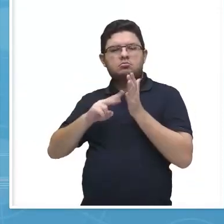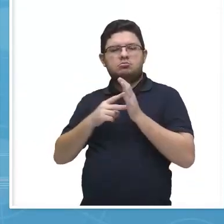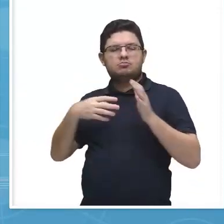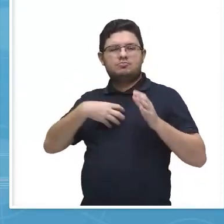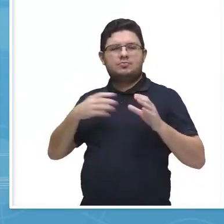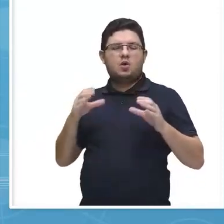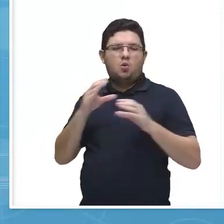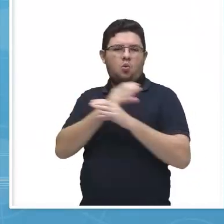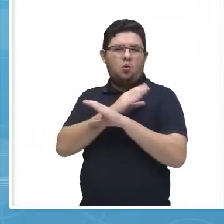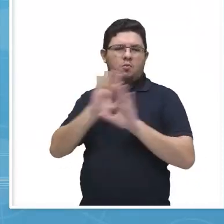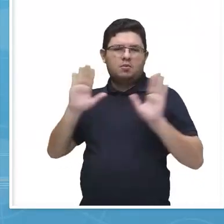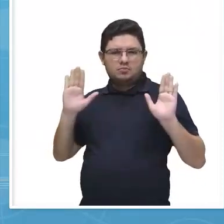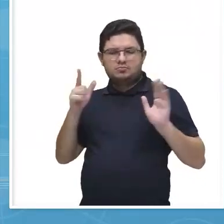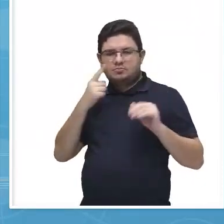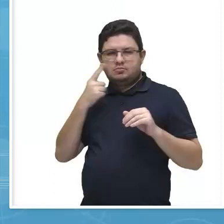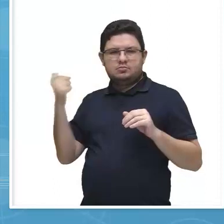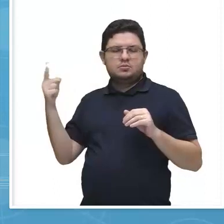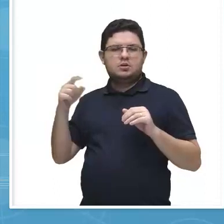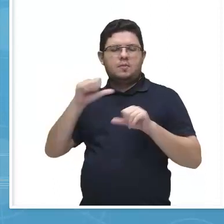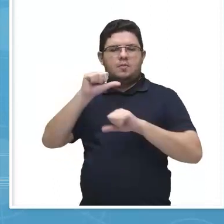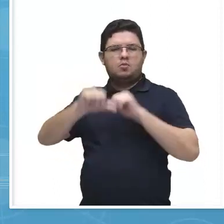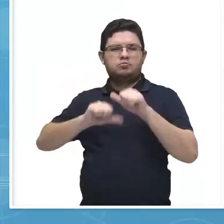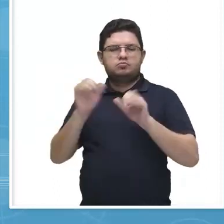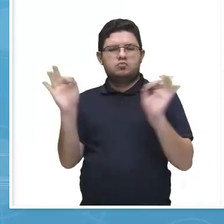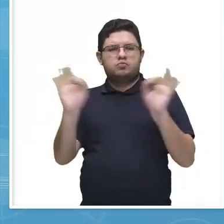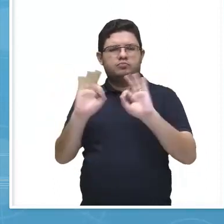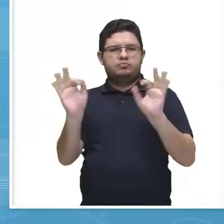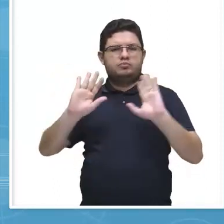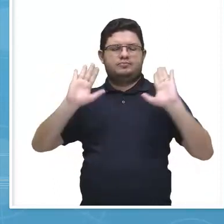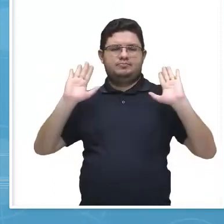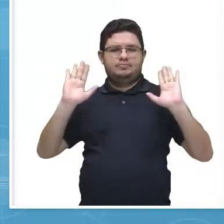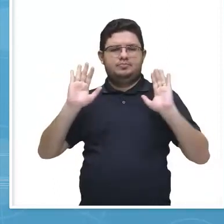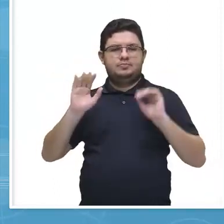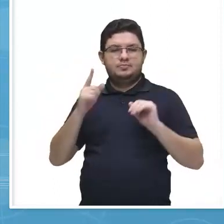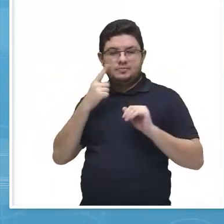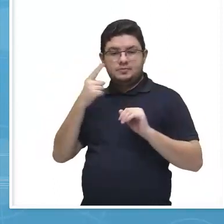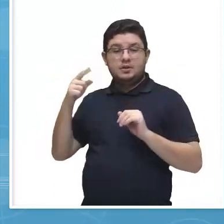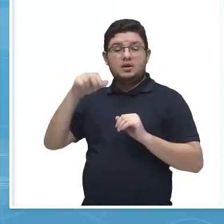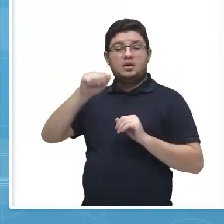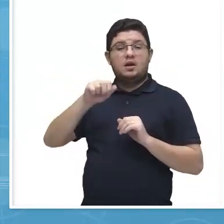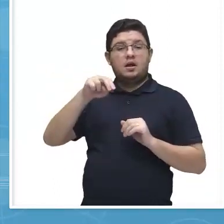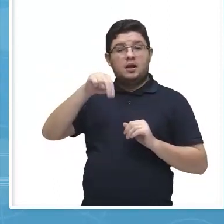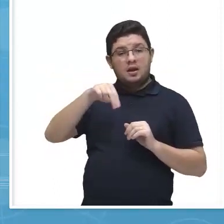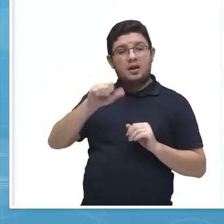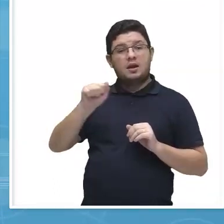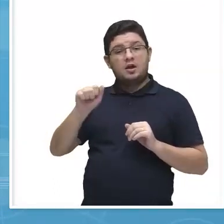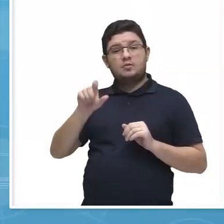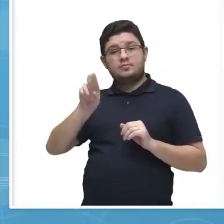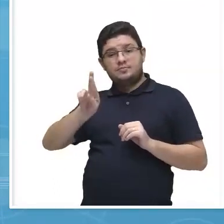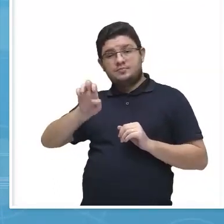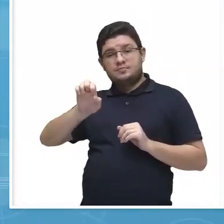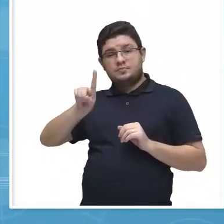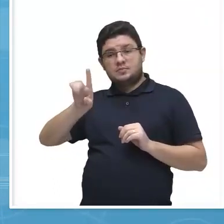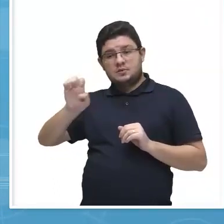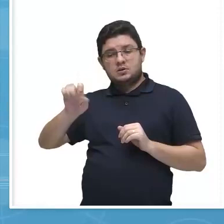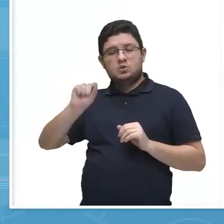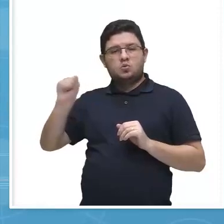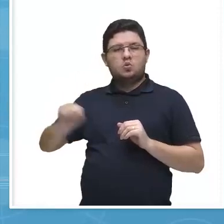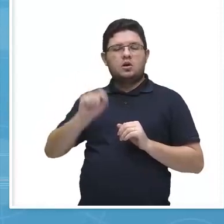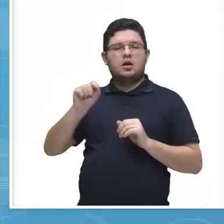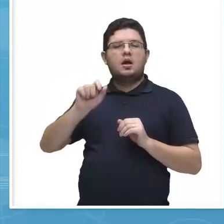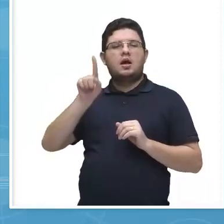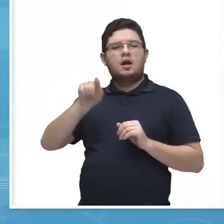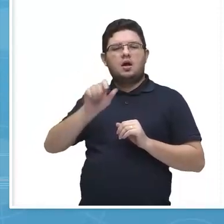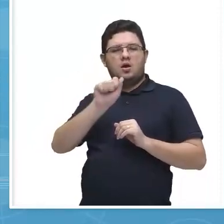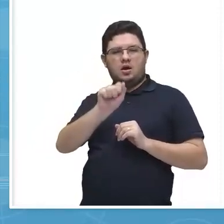Entenderam. Professora, e esse na rede? Esse na rede eu vou chamar de ADV. Adjunto adverbial. De quê?